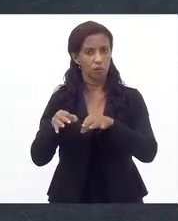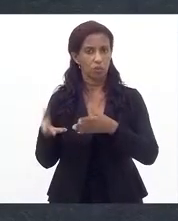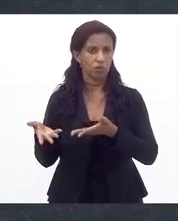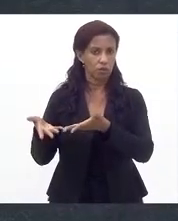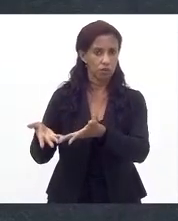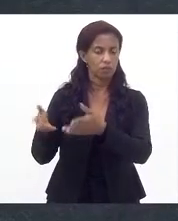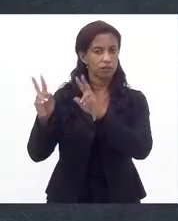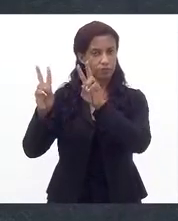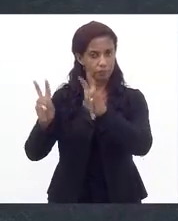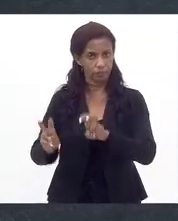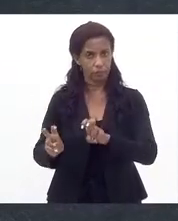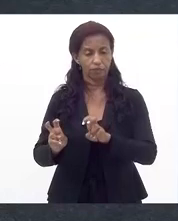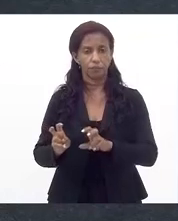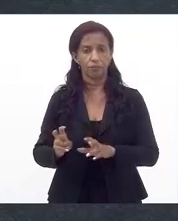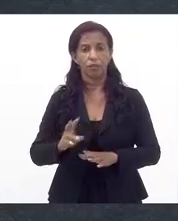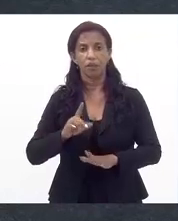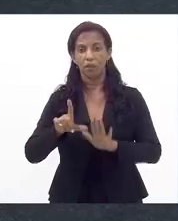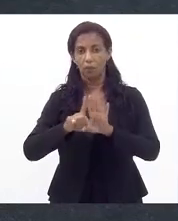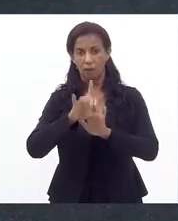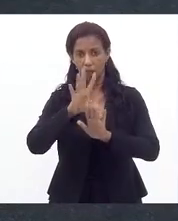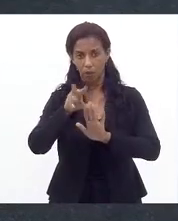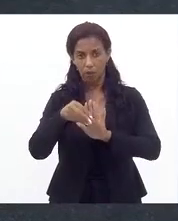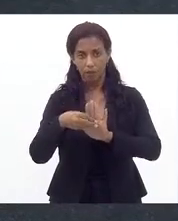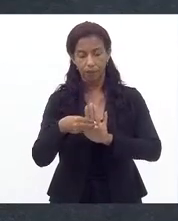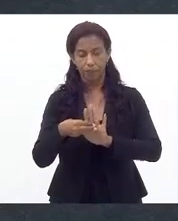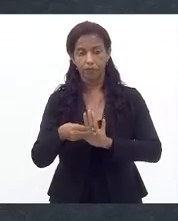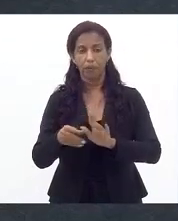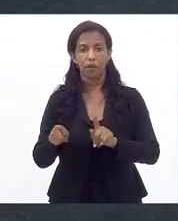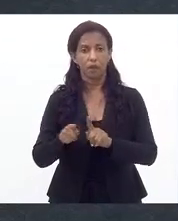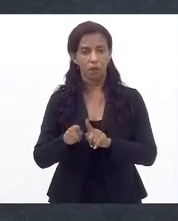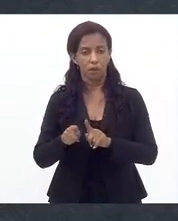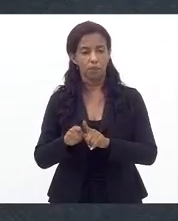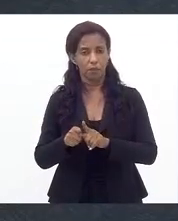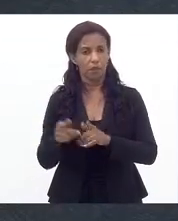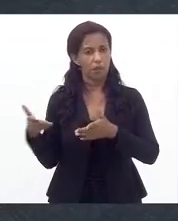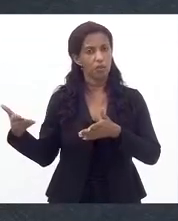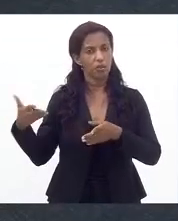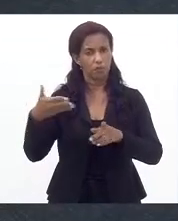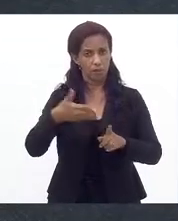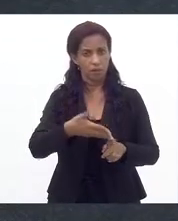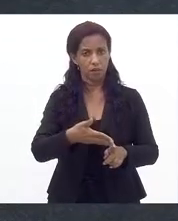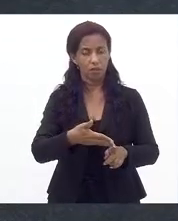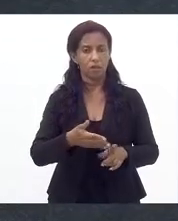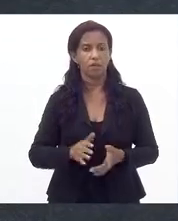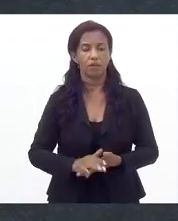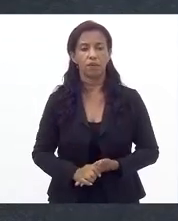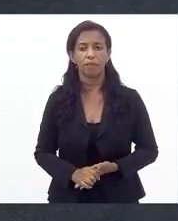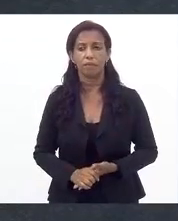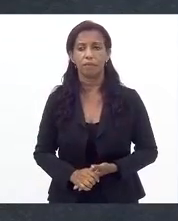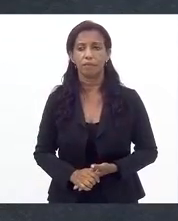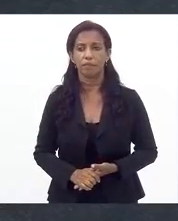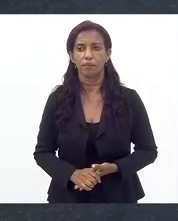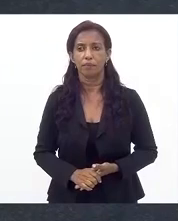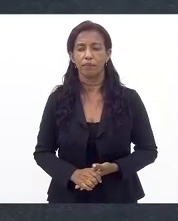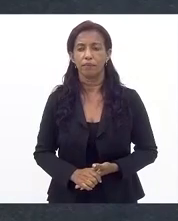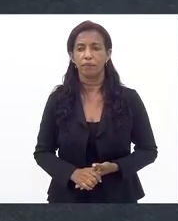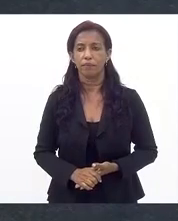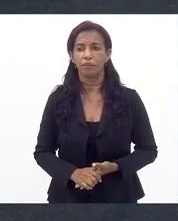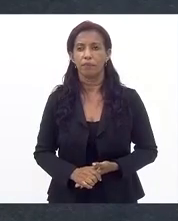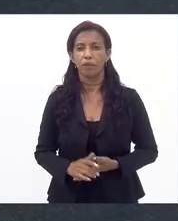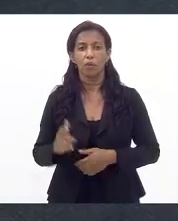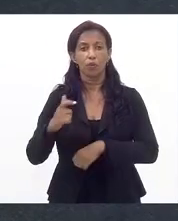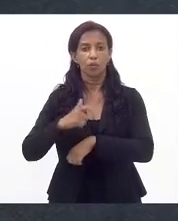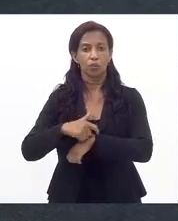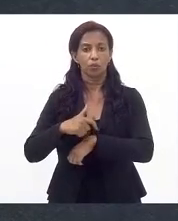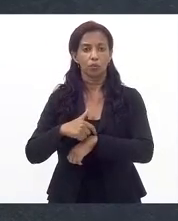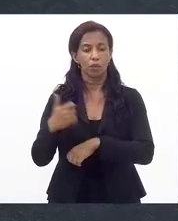o é com esse tempo então ali comprimenta permite disciplinamento em lei complementar específica 200 200 federativos é a questão